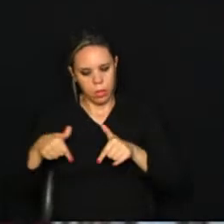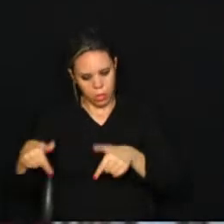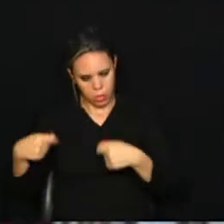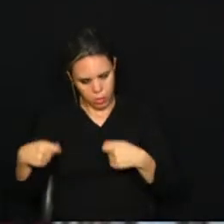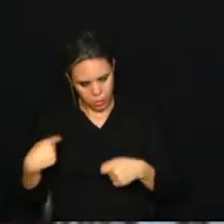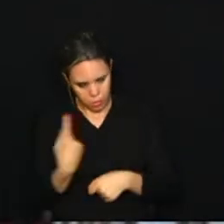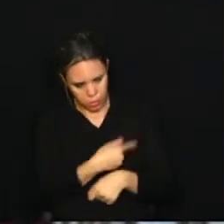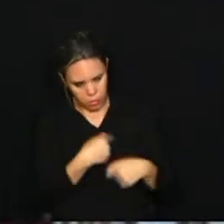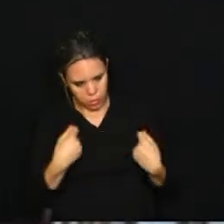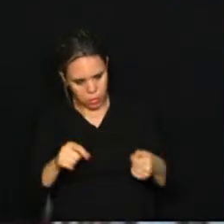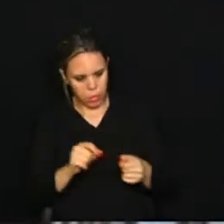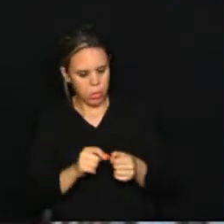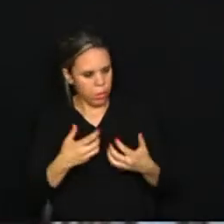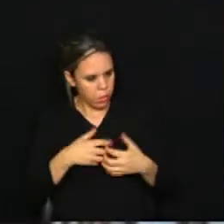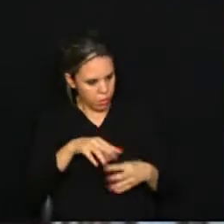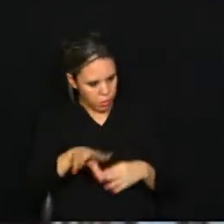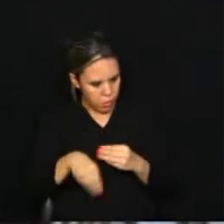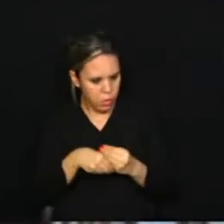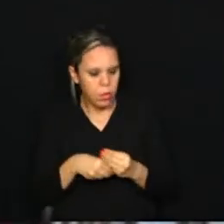nós